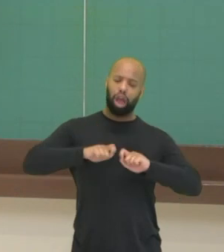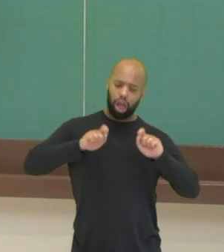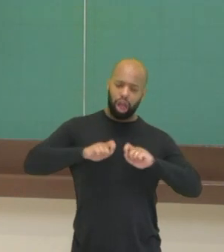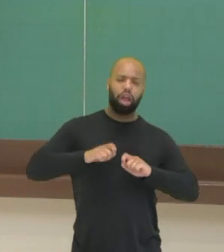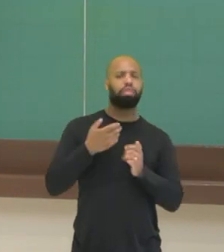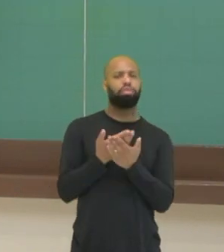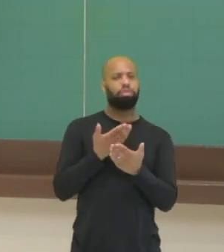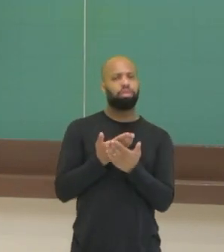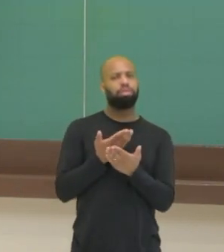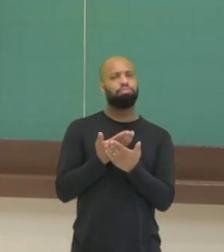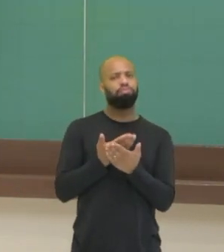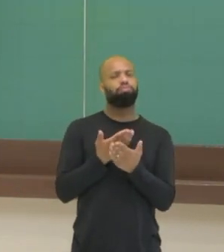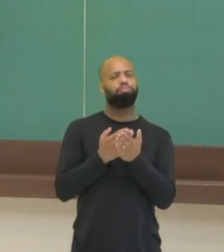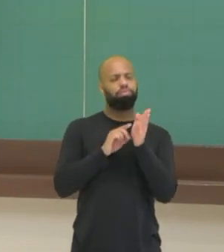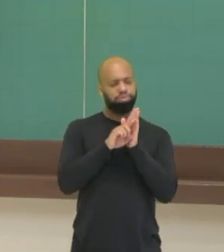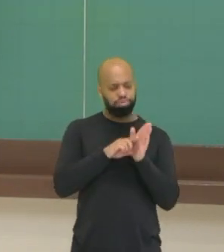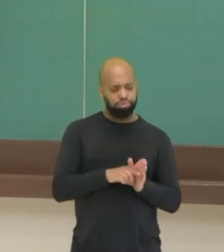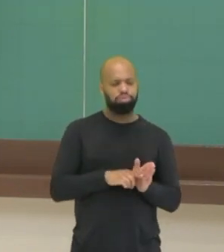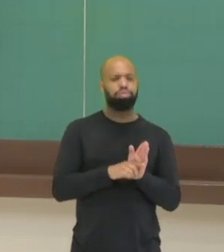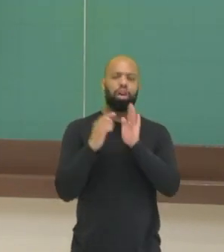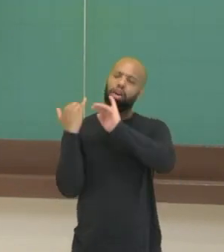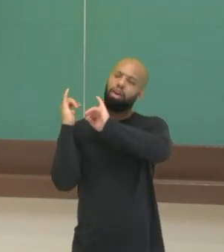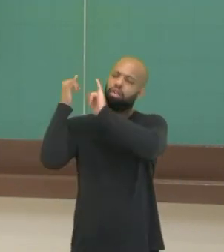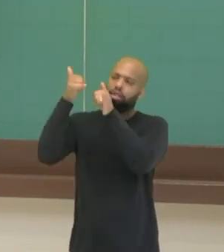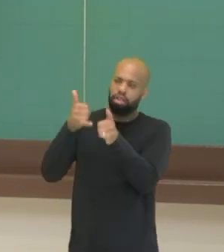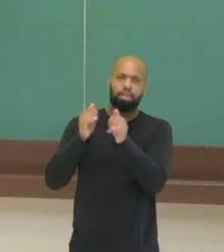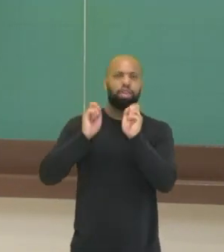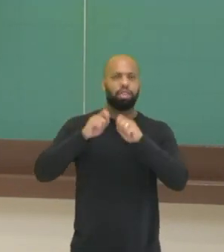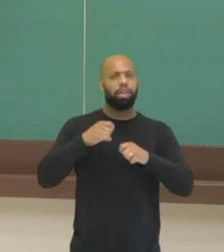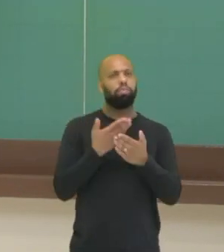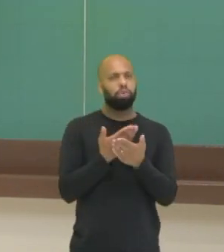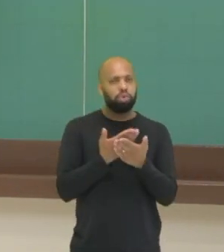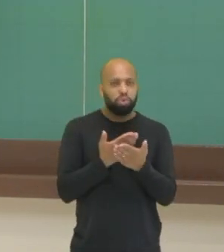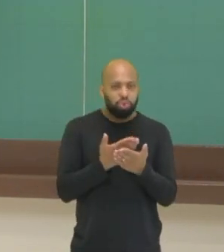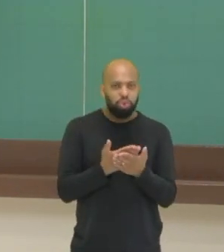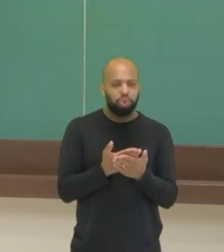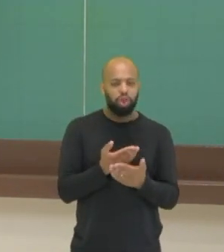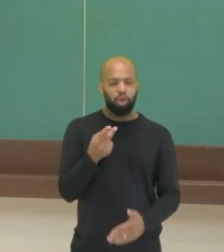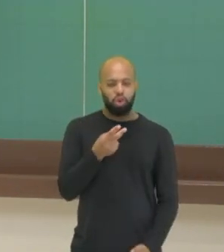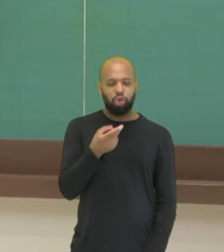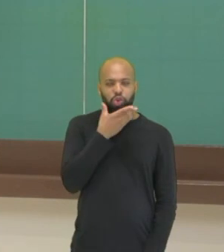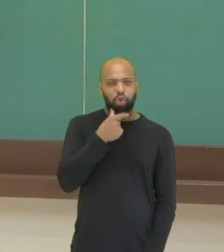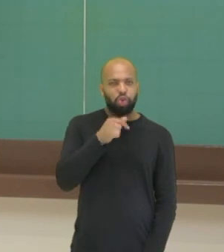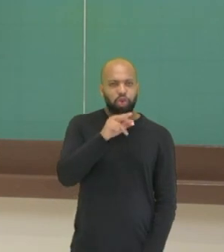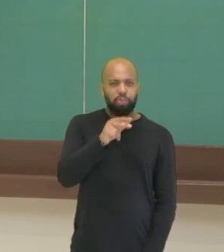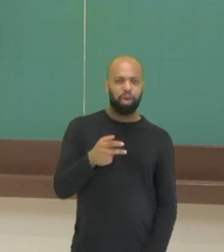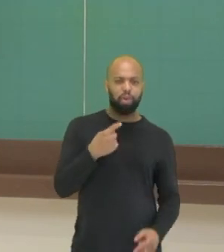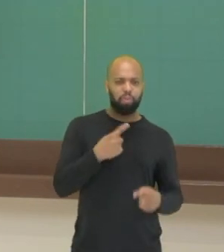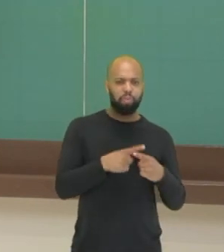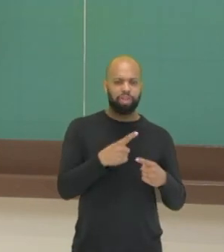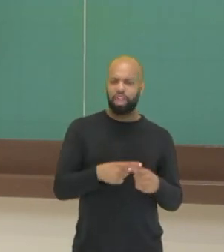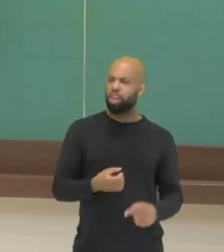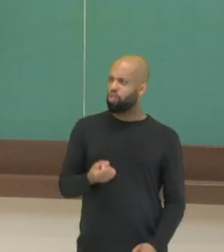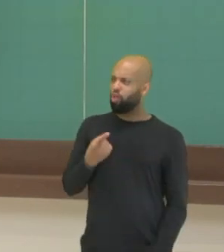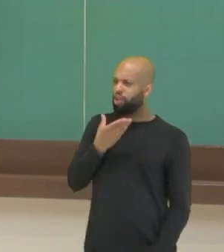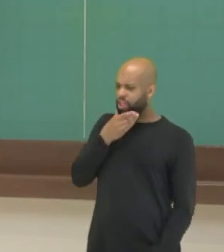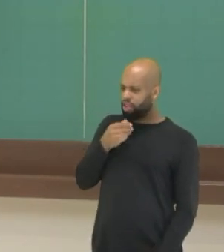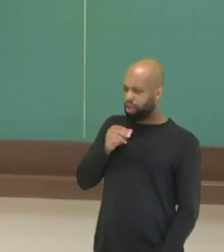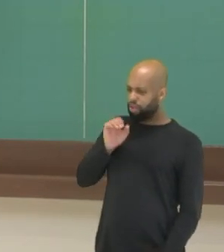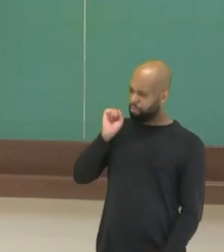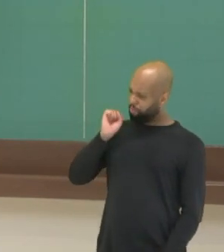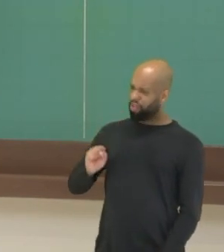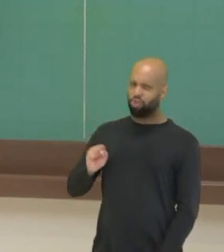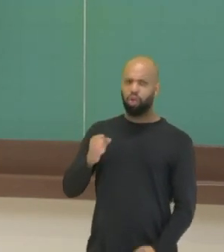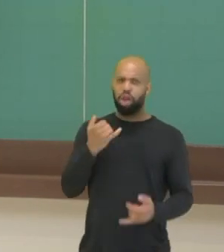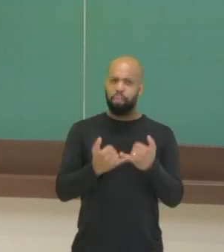estudo historiográfico lendário. O Rômulo e Remo. Que história é essa? O outro irmão matou o outro, professor? Que história tá aparecendo Caim e